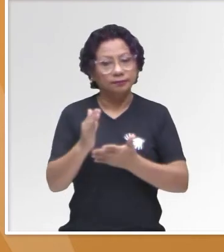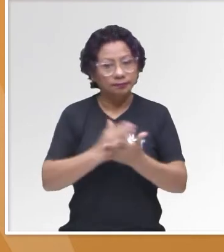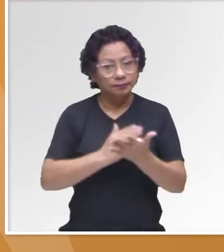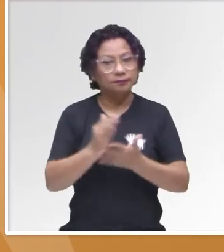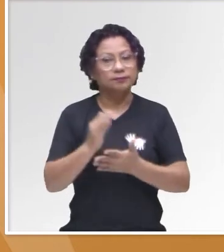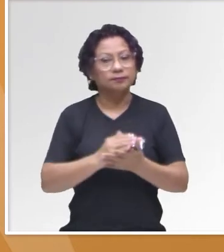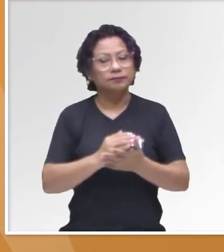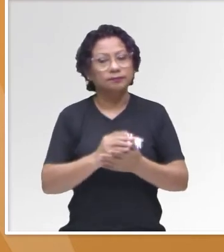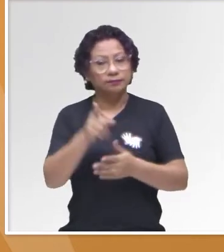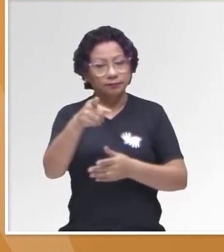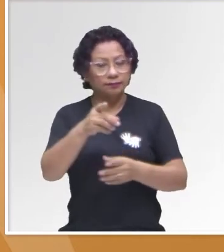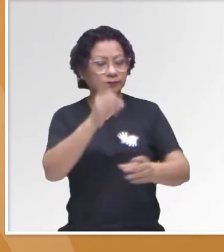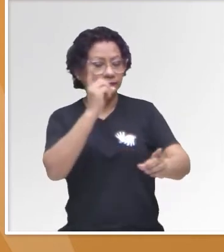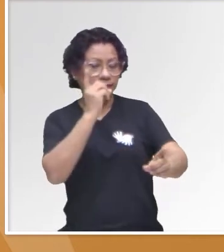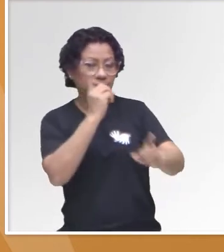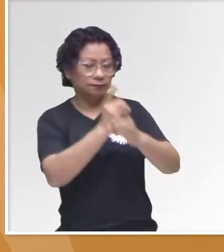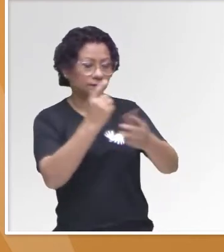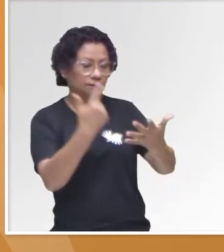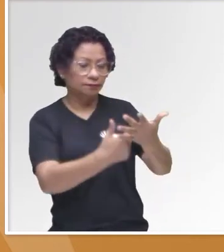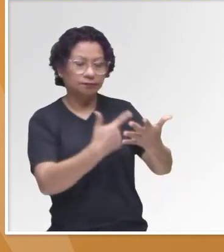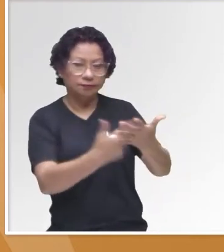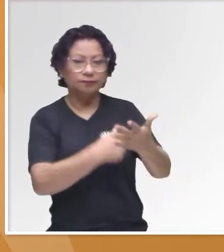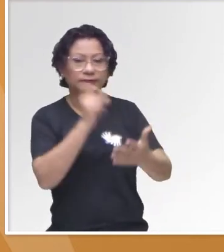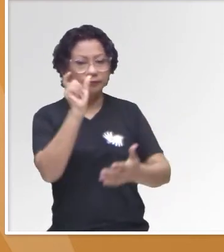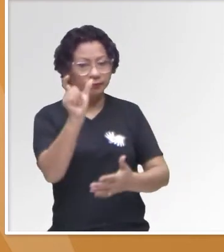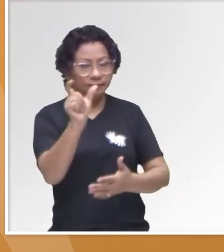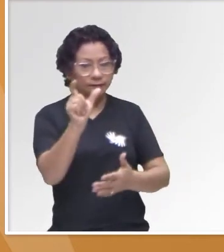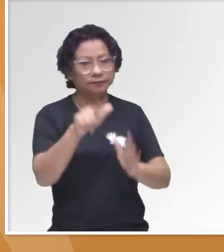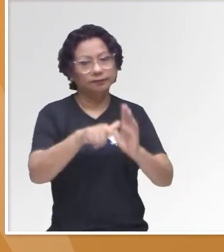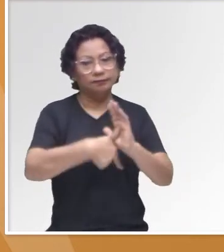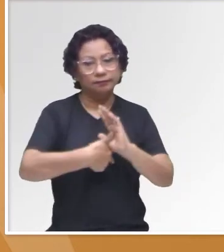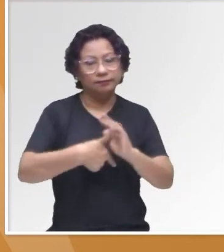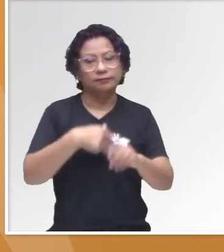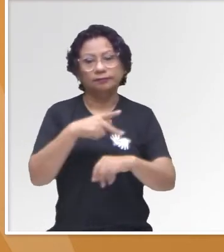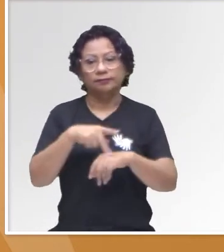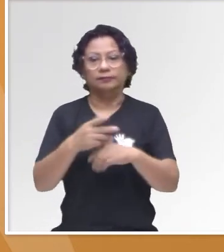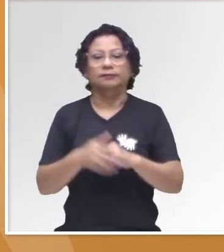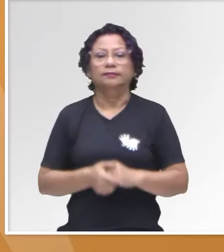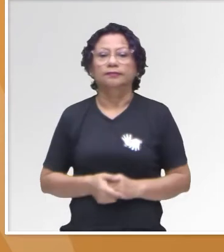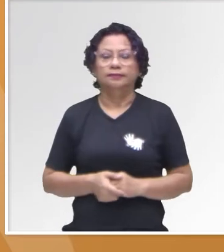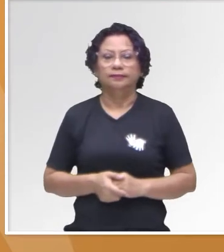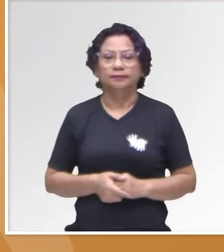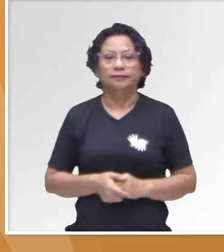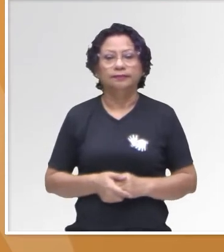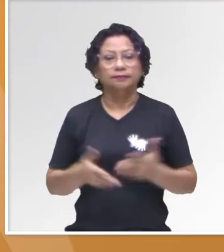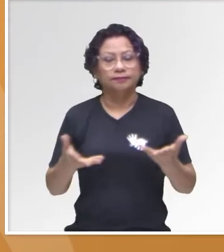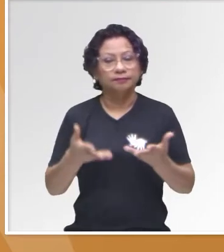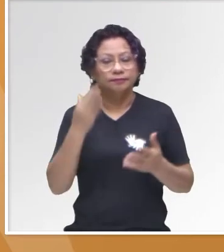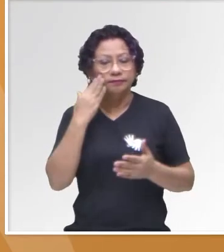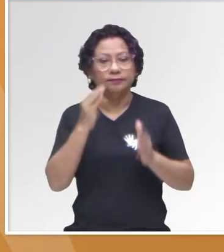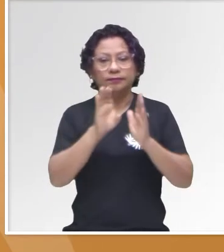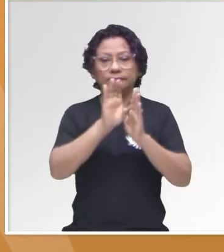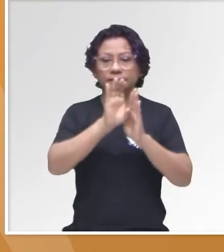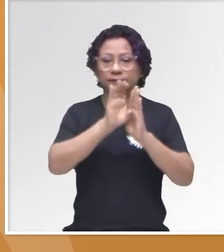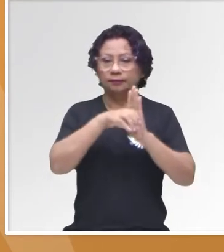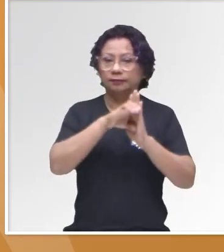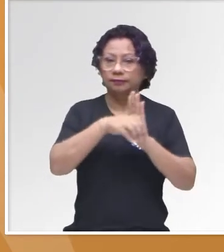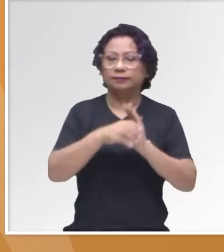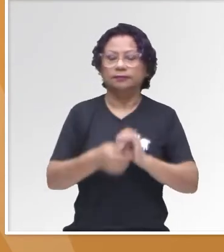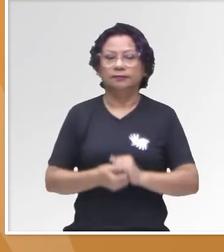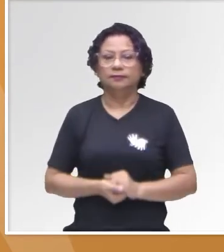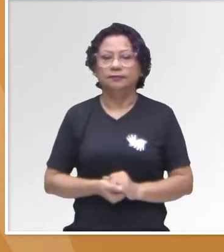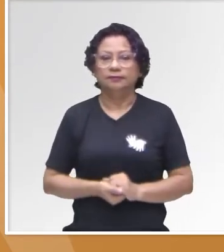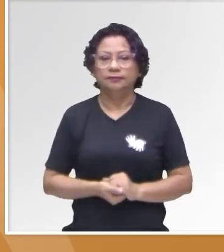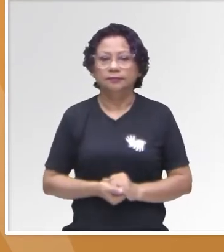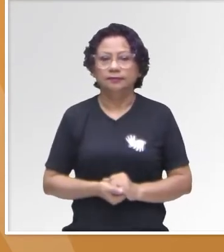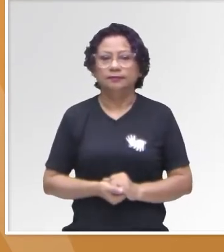vocês vão encontrar o termo subdesenvolvido. Aí voltando para os países emergentes, aí para o conceito, eles